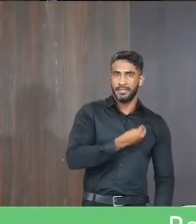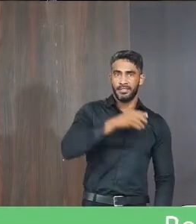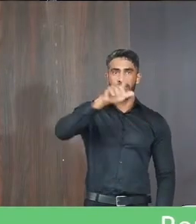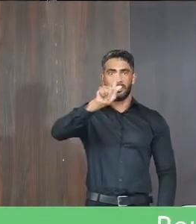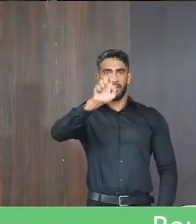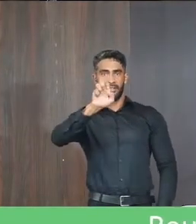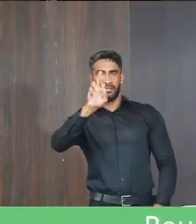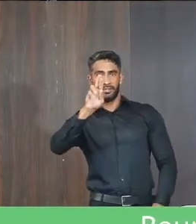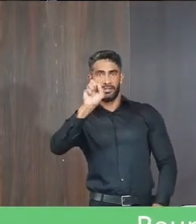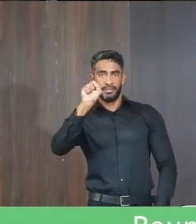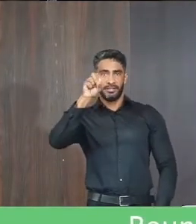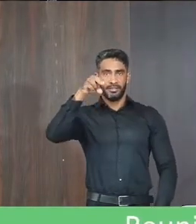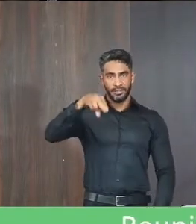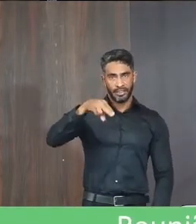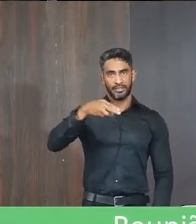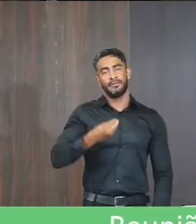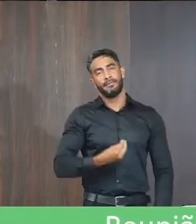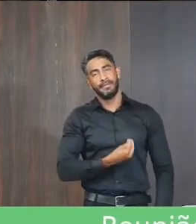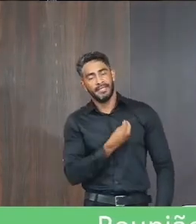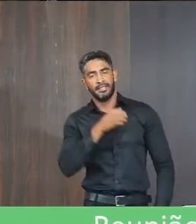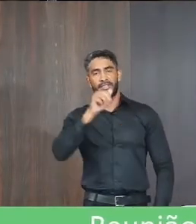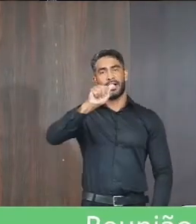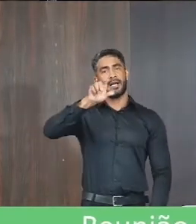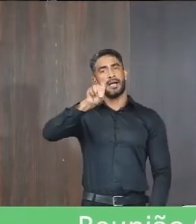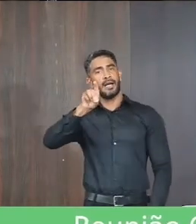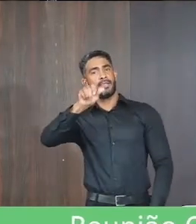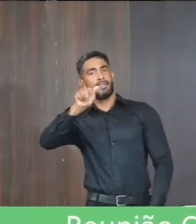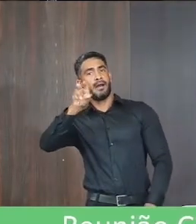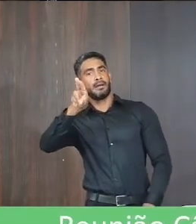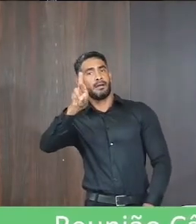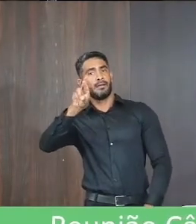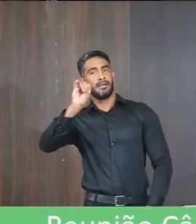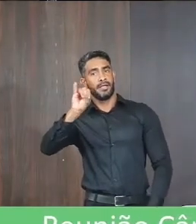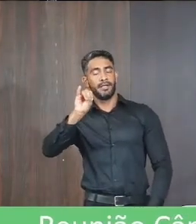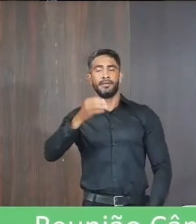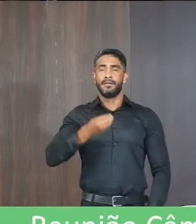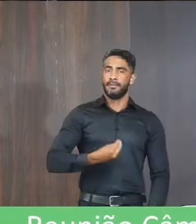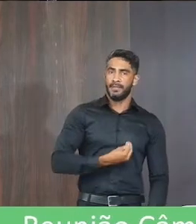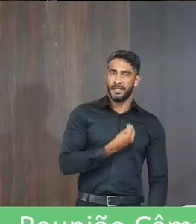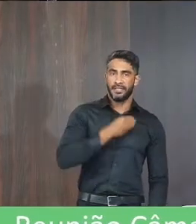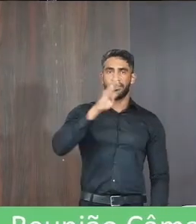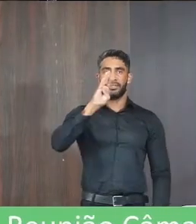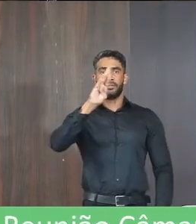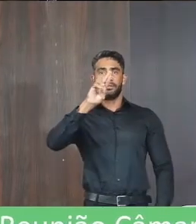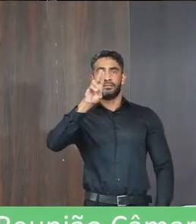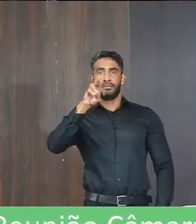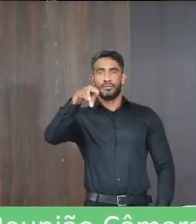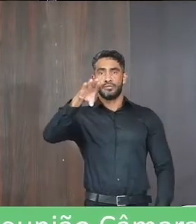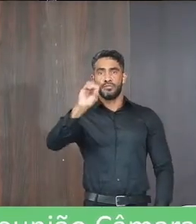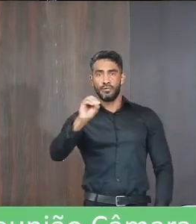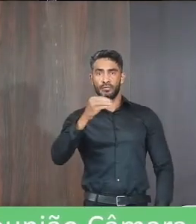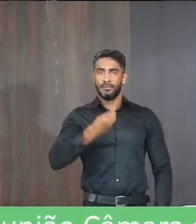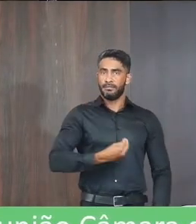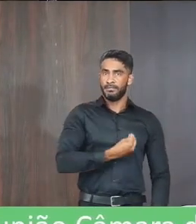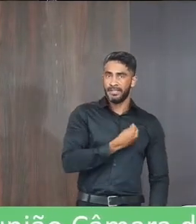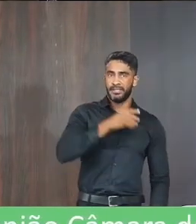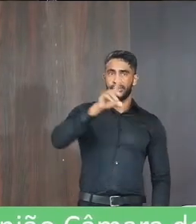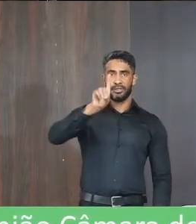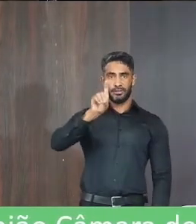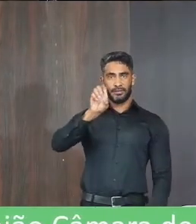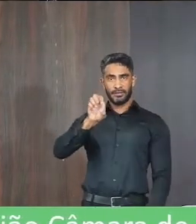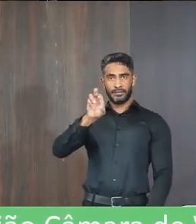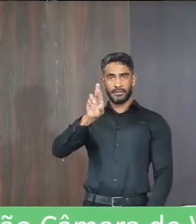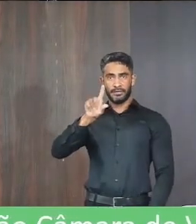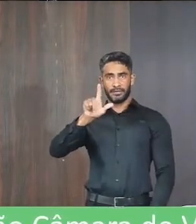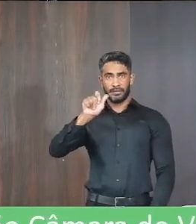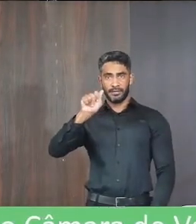do Espírito Santo de Souza, presente. Adauri Soares Cordeiro, presente. Bruno Henrique Oliveira Mendes, Derlan Miranda dos Reis,